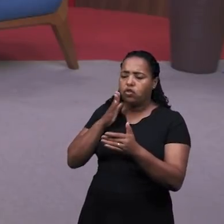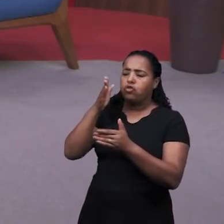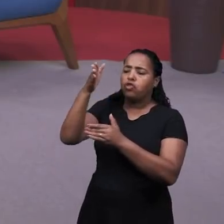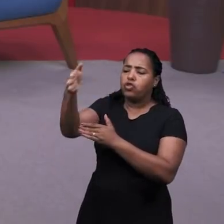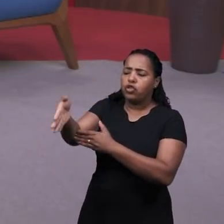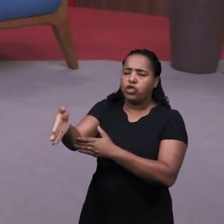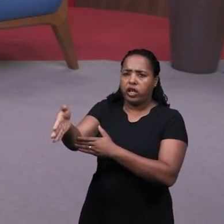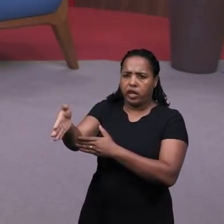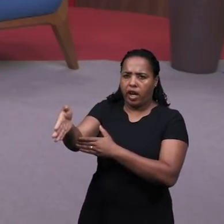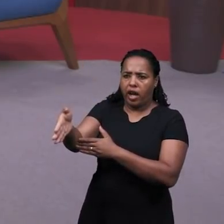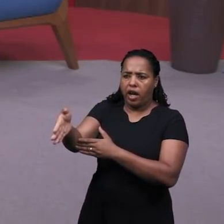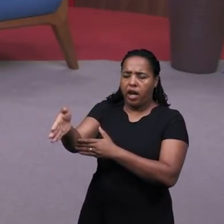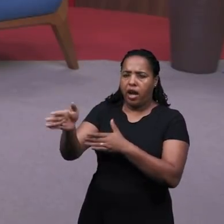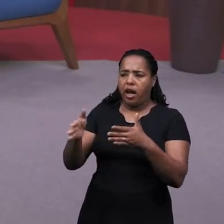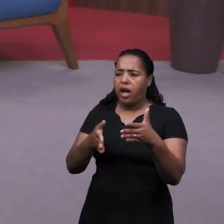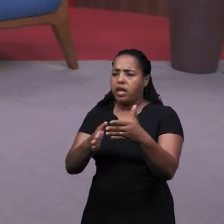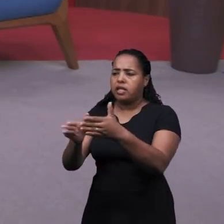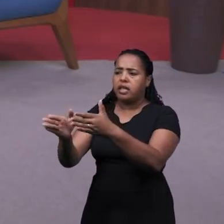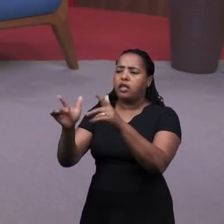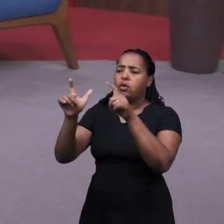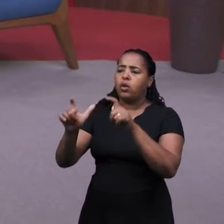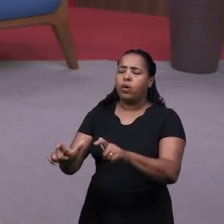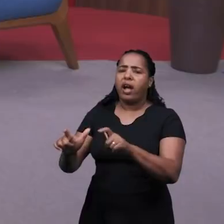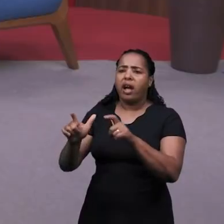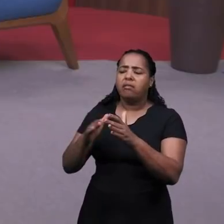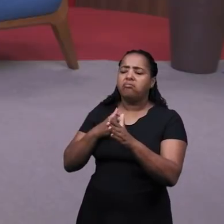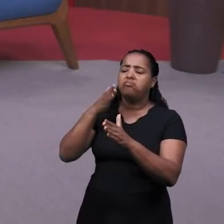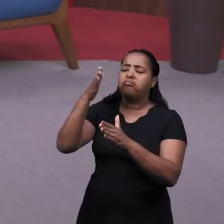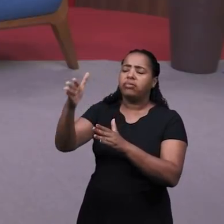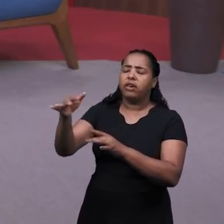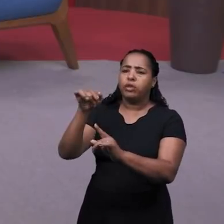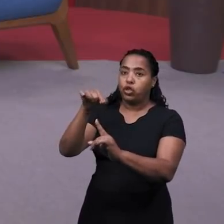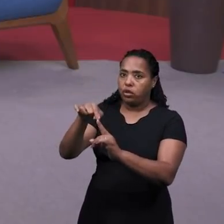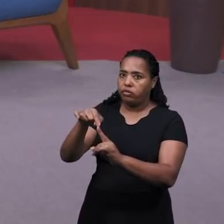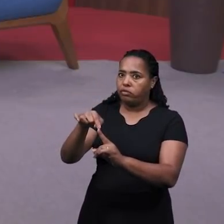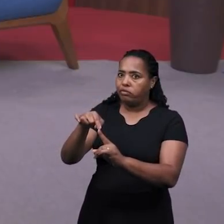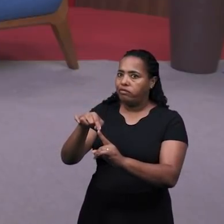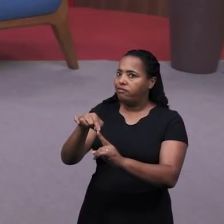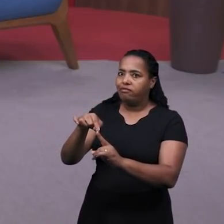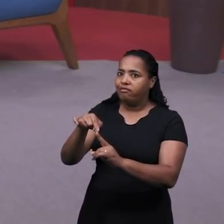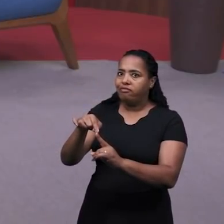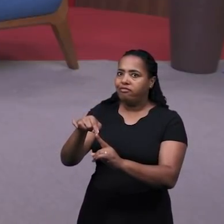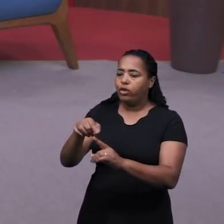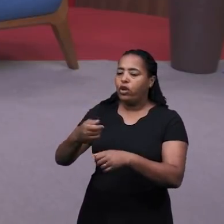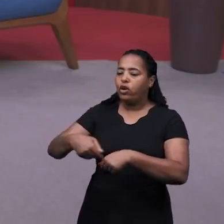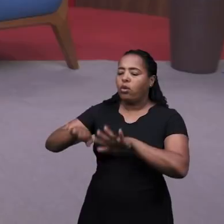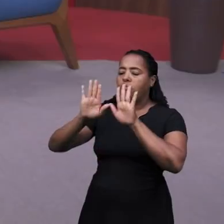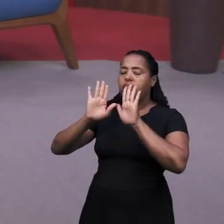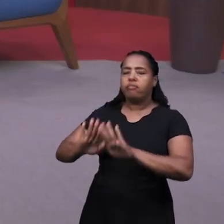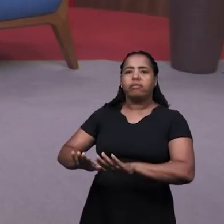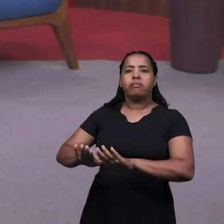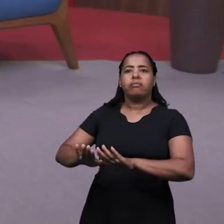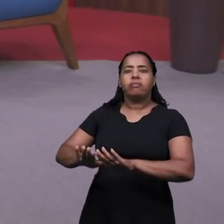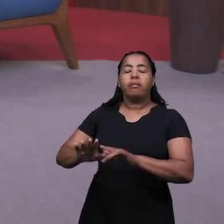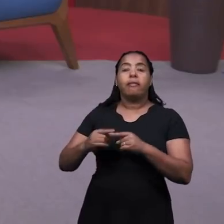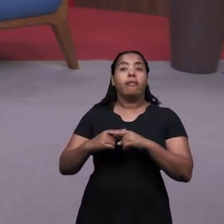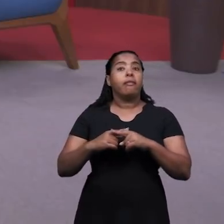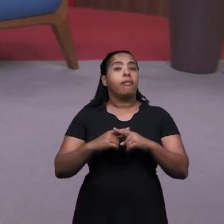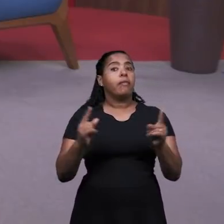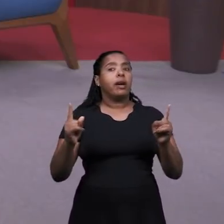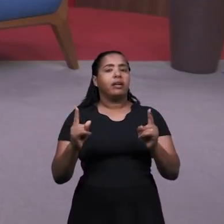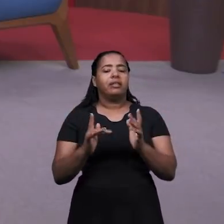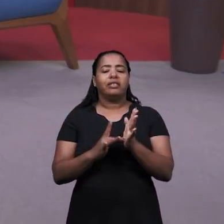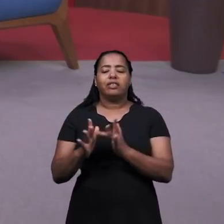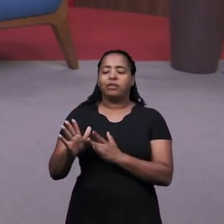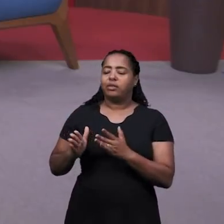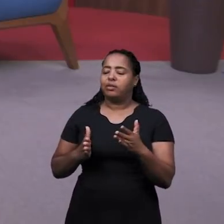caminho? Não. Ao destino dessa estrada? Nunca. Por quê? Porque eu estou estático. Então Jesus é